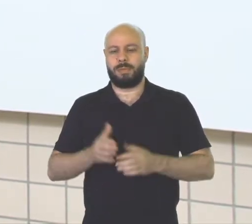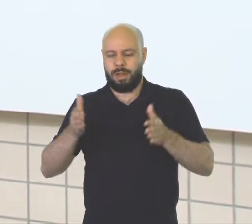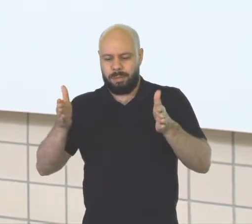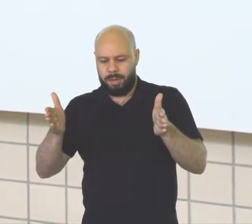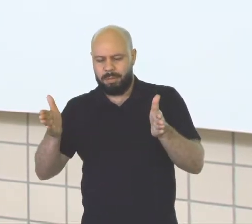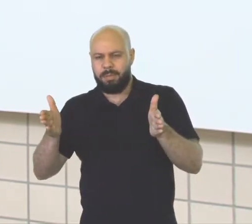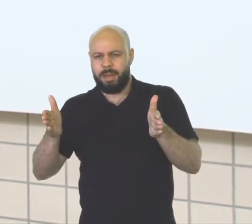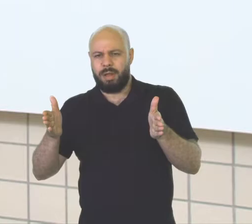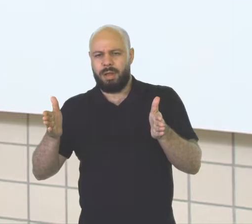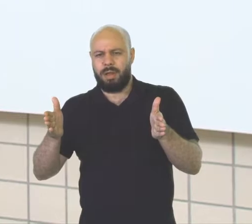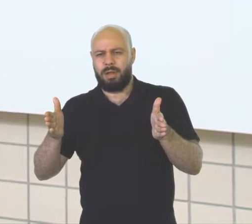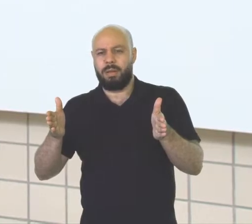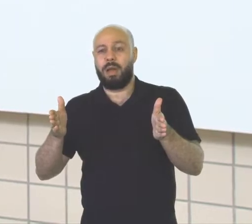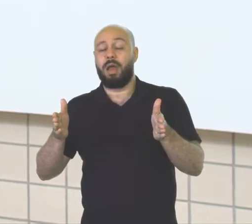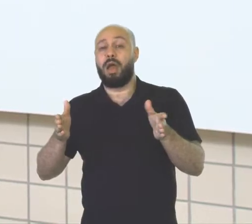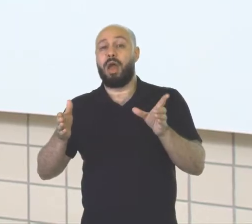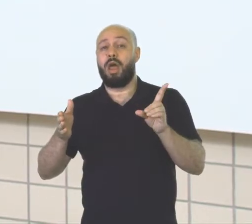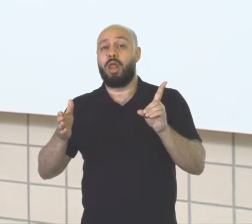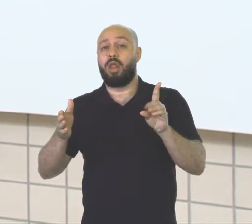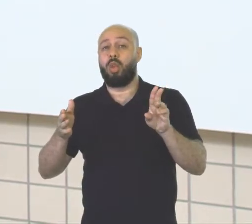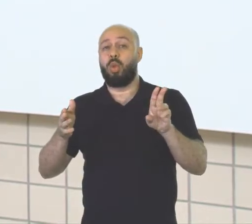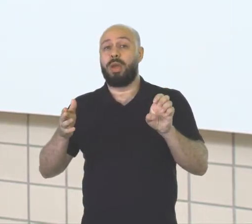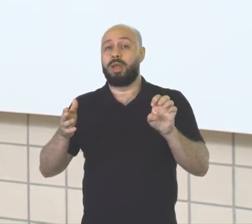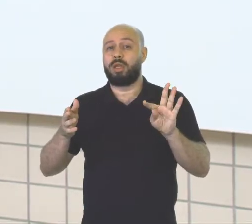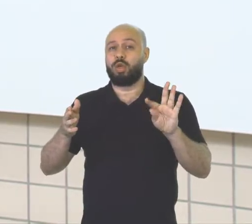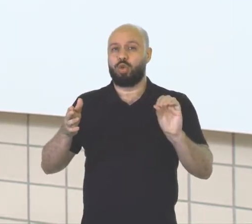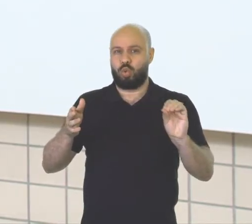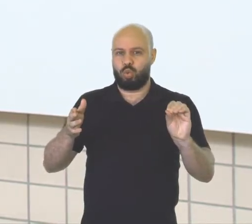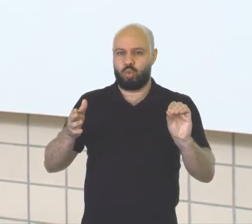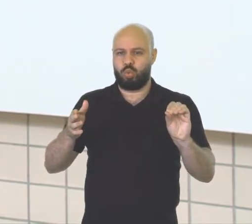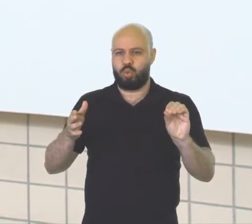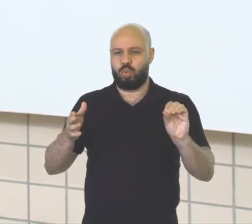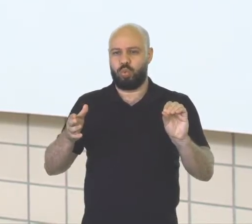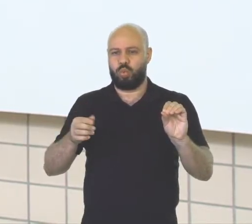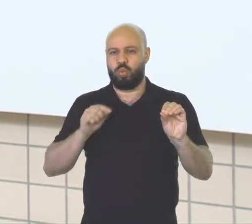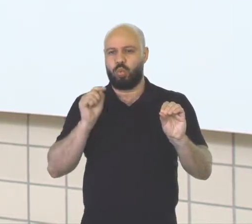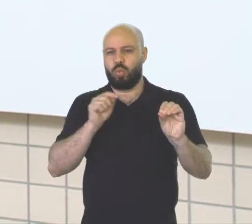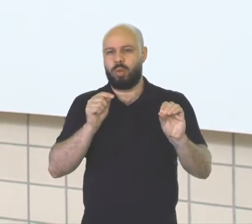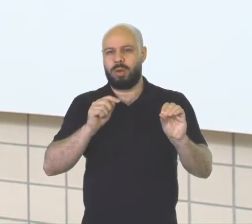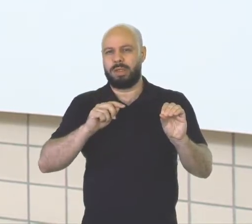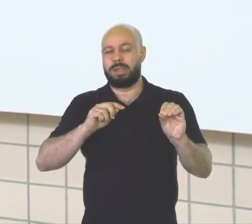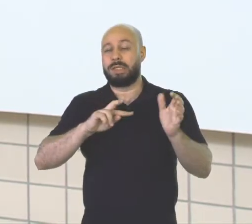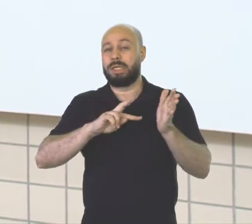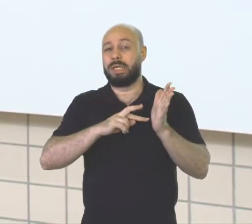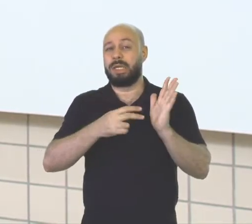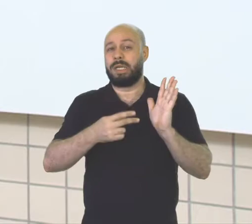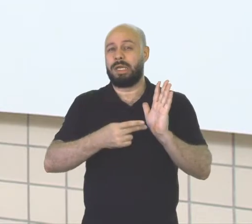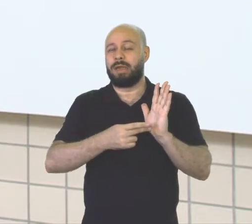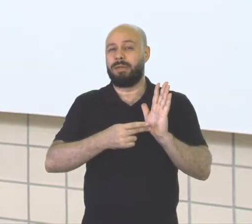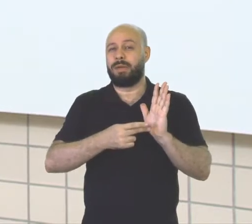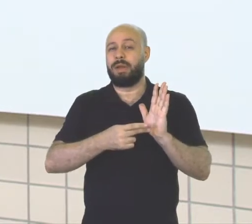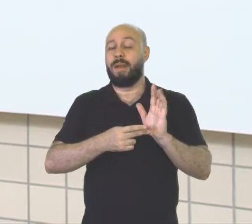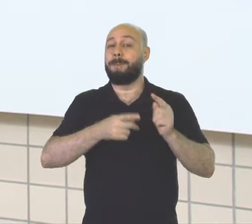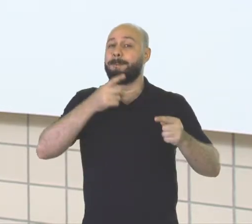due to, pessoal, due to significa devido ao ou devido